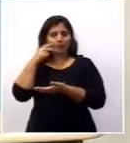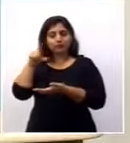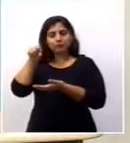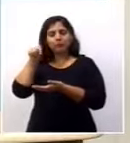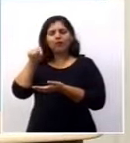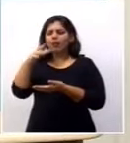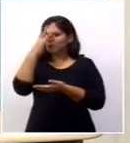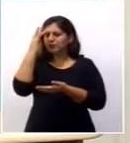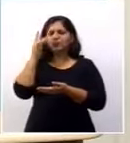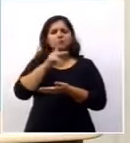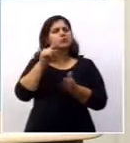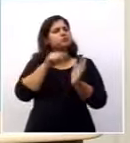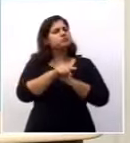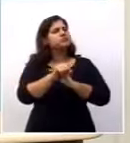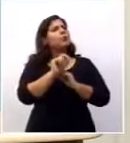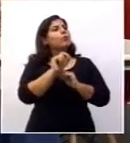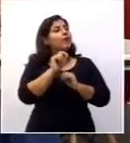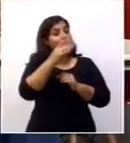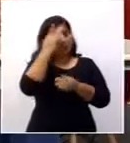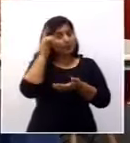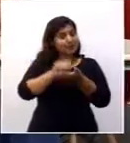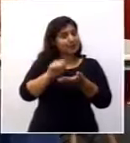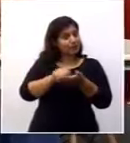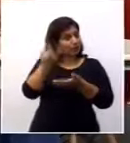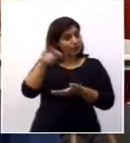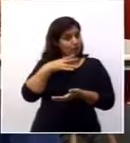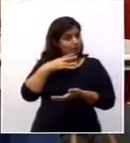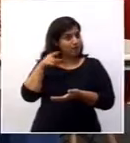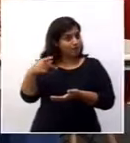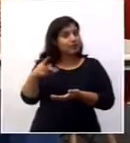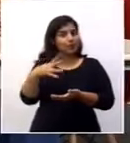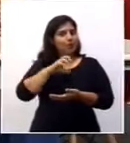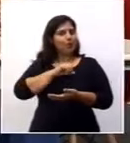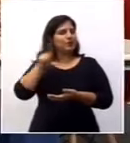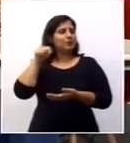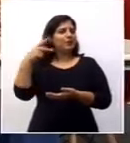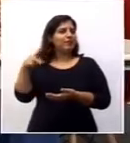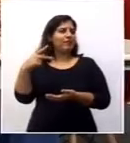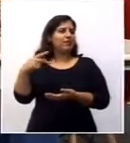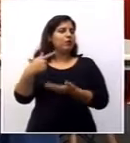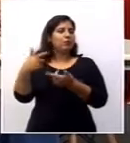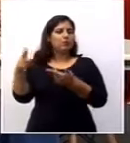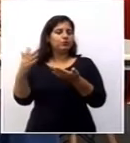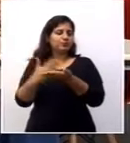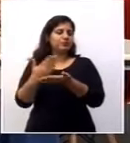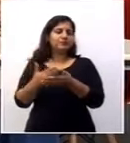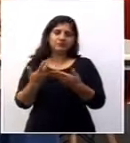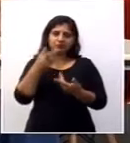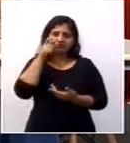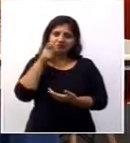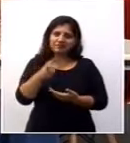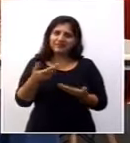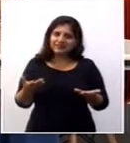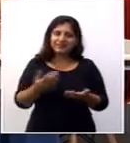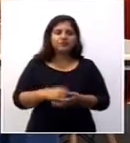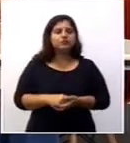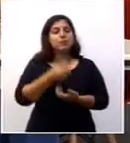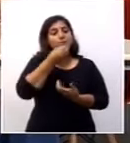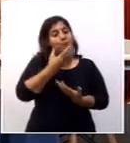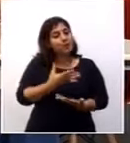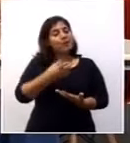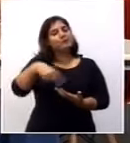já me perguntam, né? Tem esse autor? Eu gostaria de ler um livro desse autor. Então é interessante isso. Bom